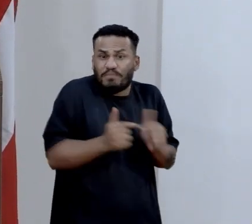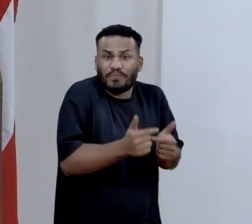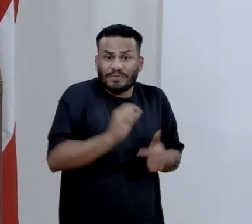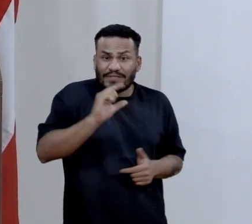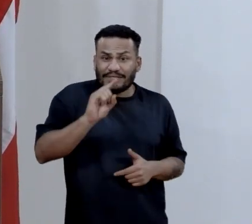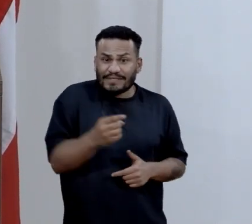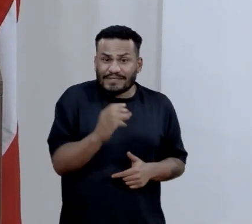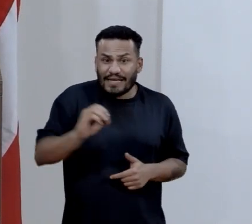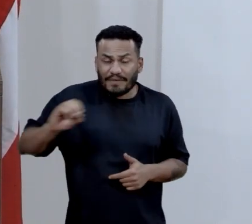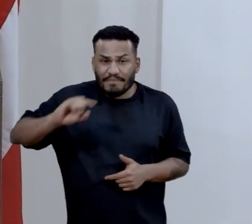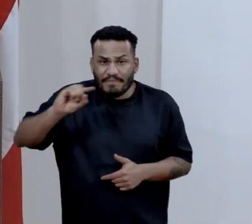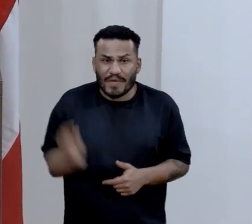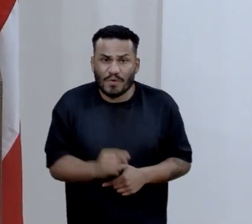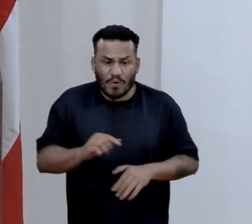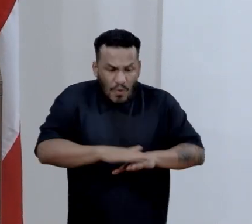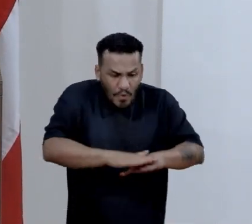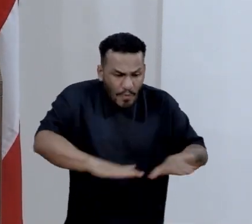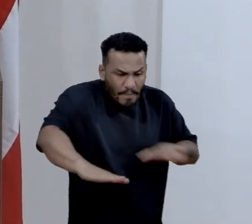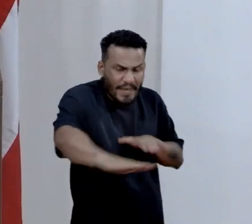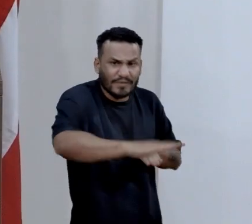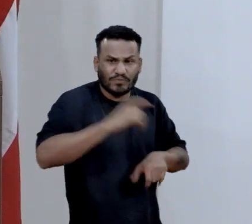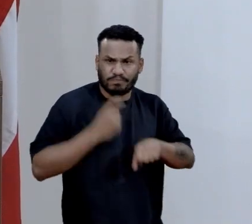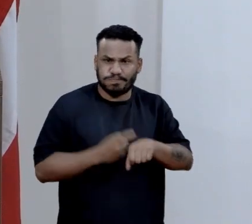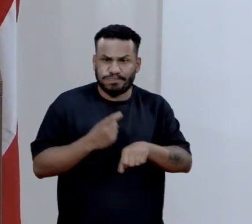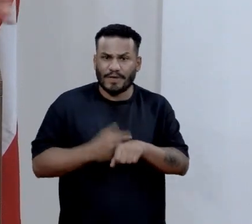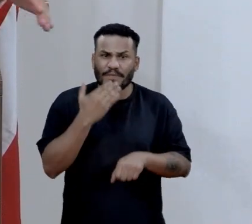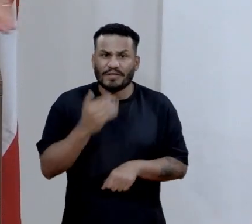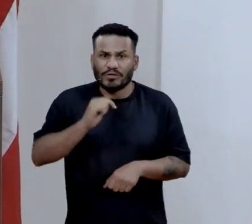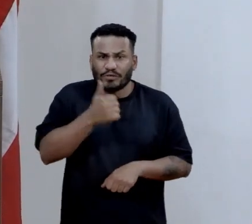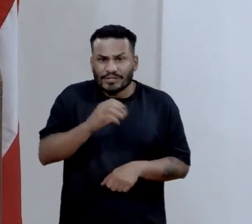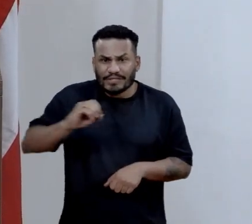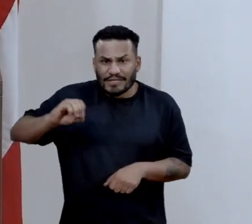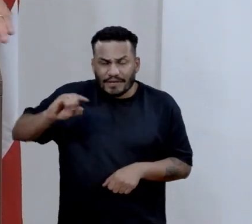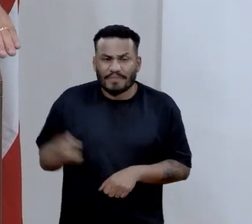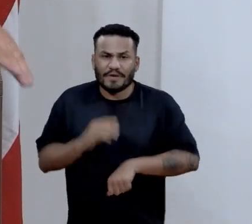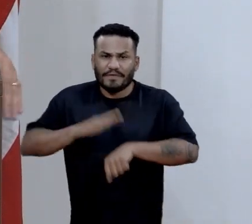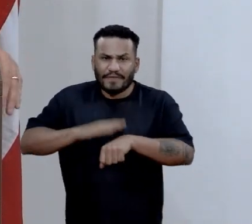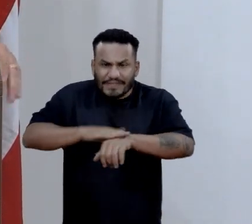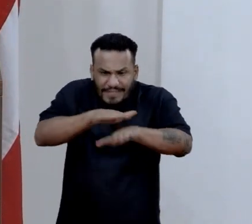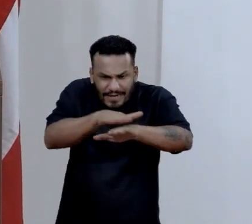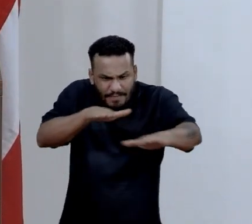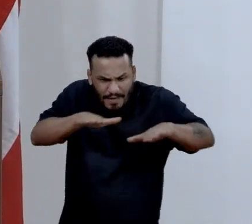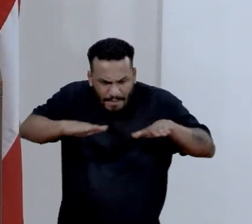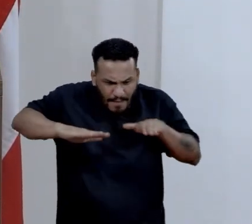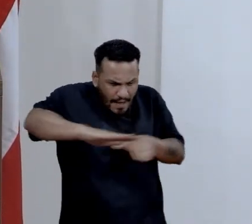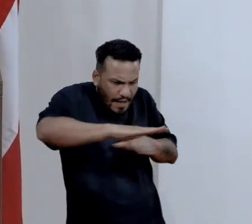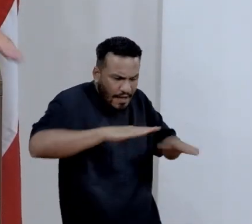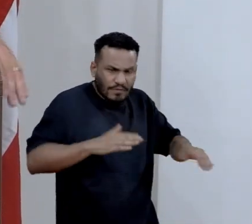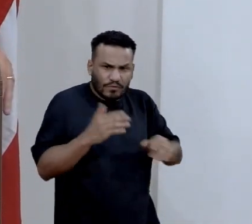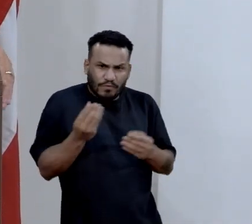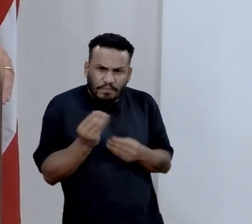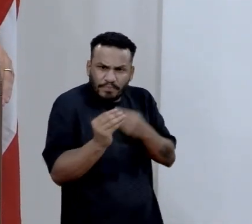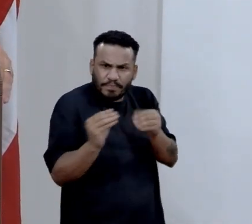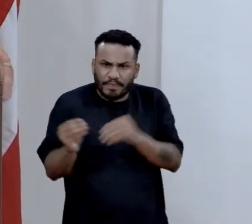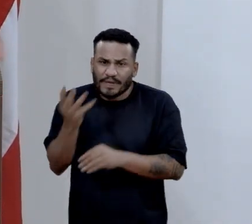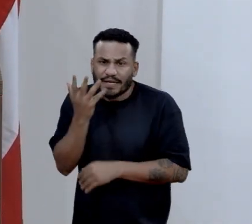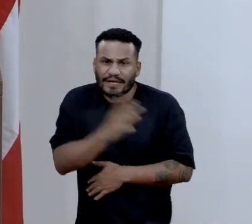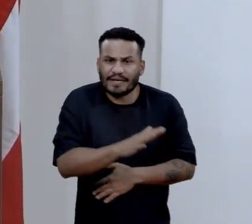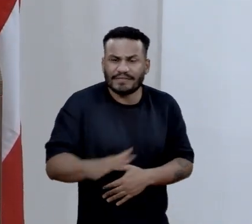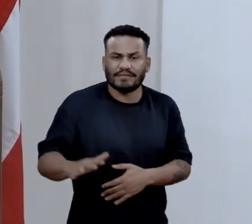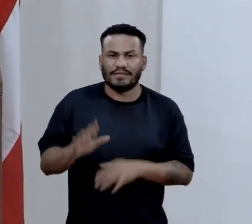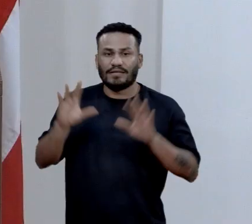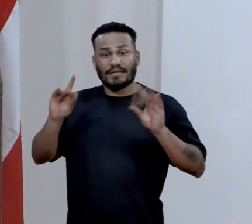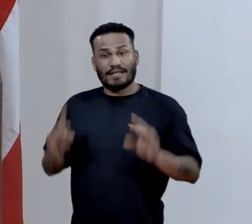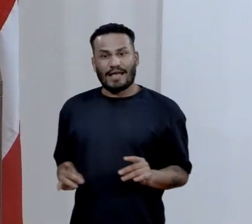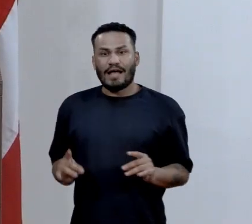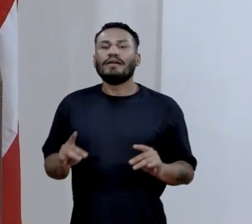o piso é bruto, a gente pediu 100 mil para fazer lá o alinhamento do piso, colocar um piso para que as crianças...